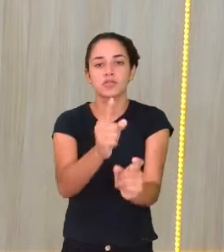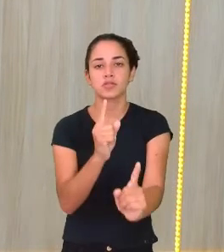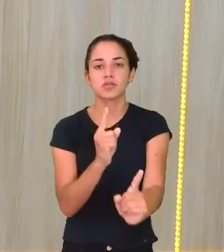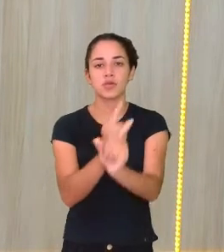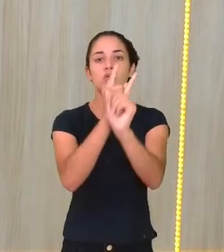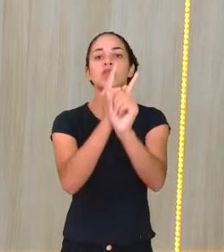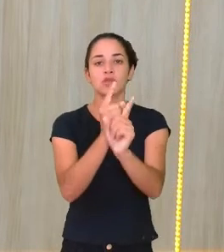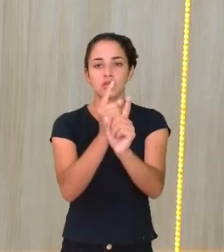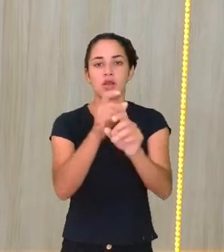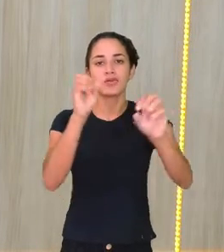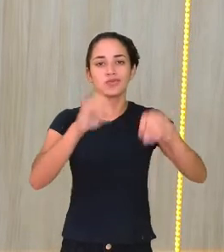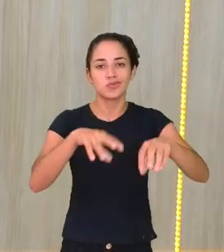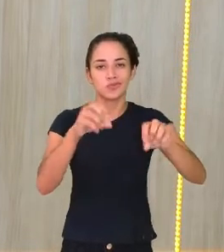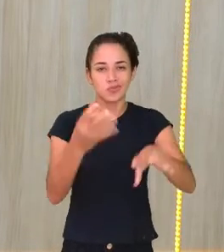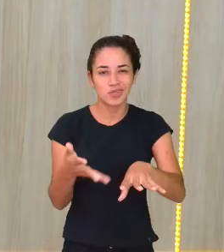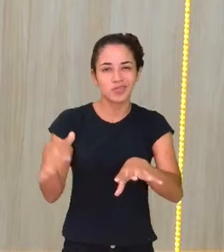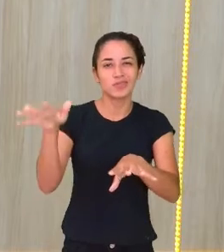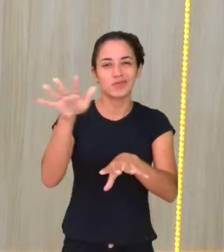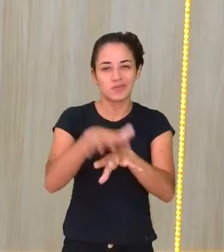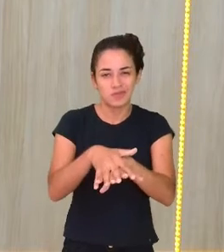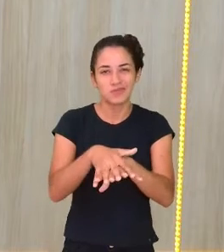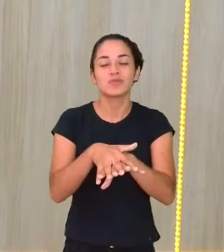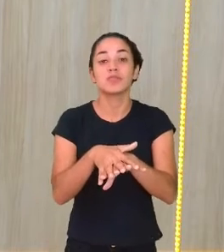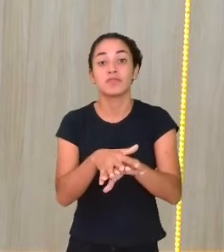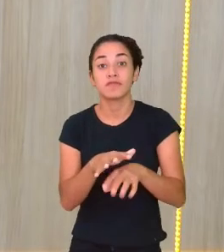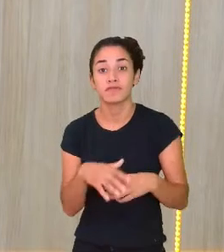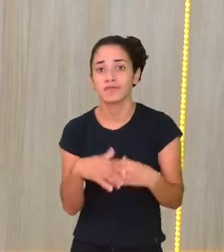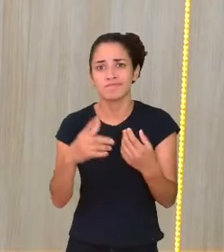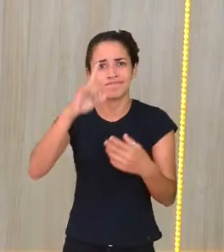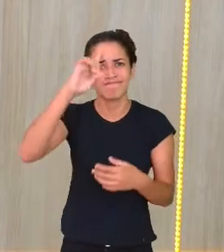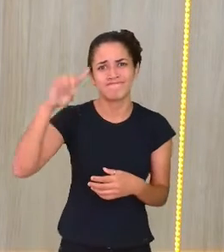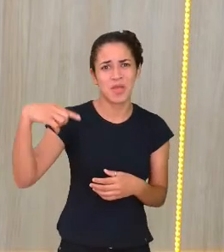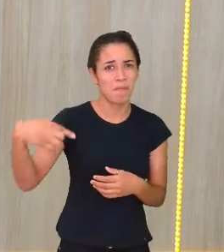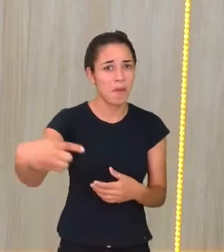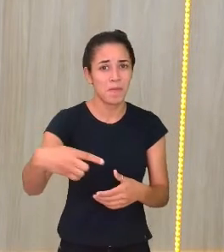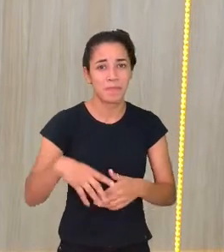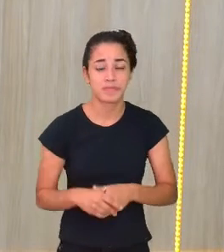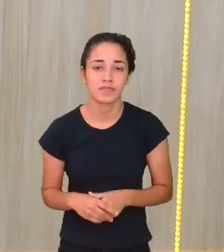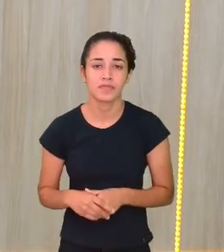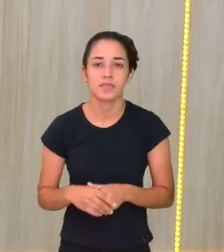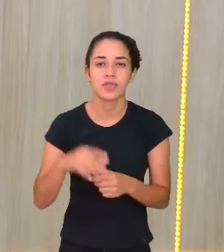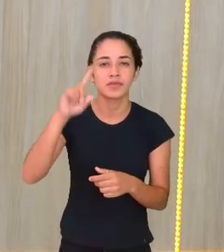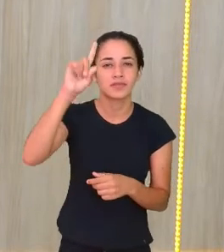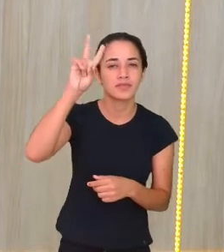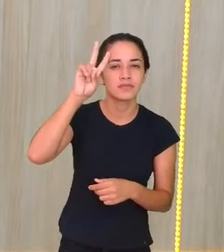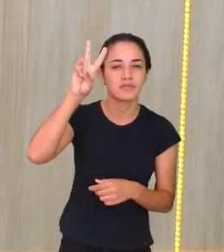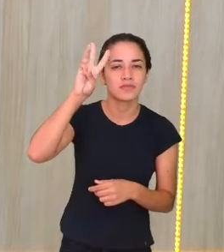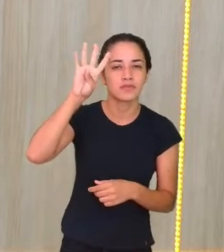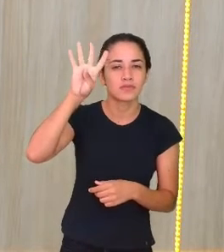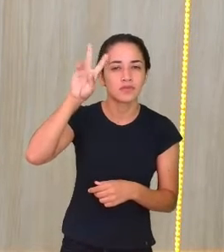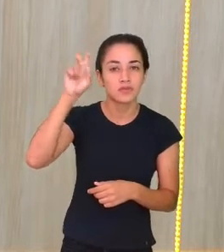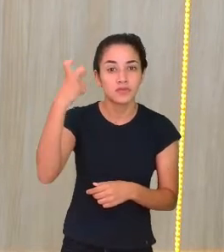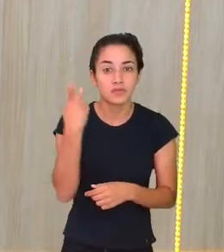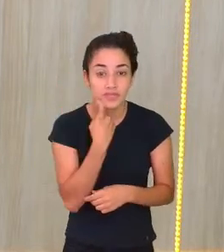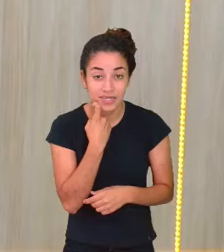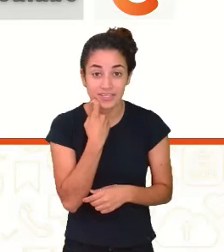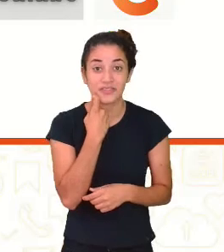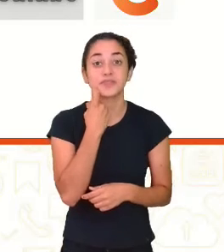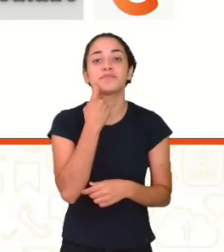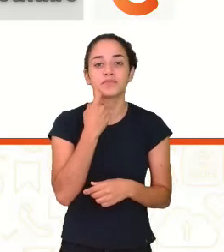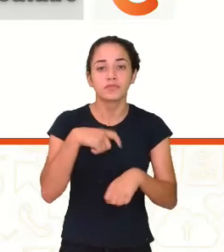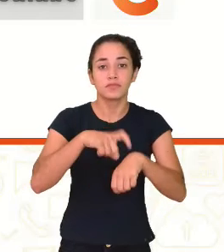a educação especial na perspectiva da educação inclusiva? Diariamente, de segunda a sexta-feira, no horário